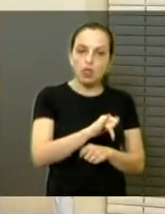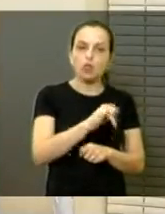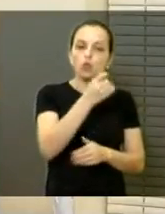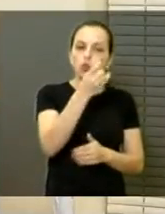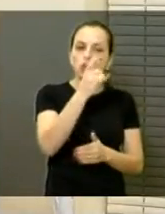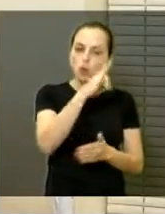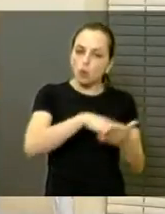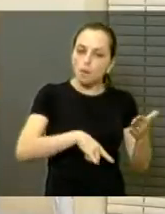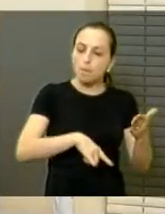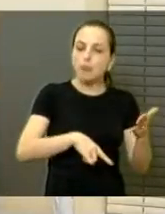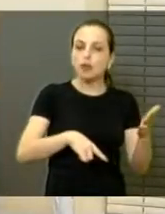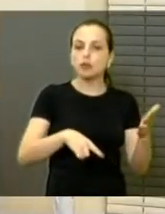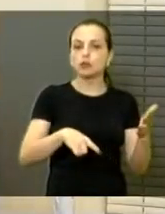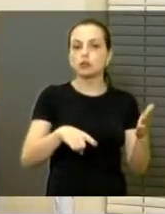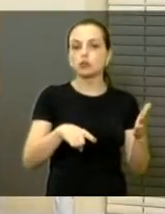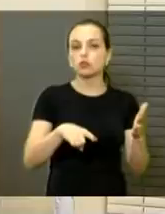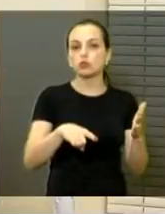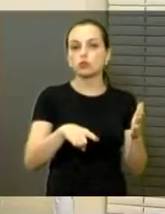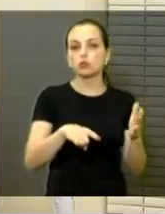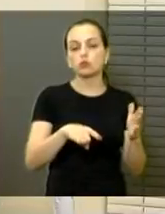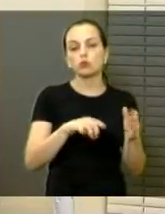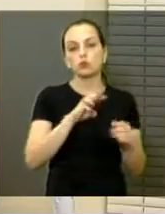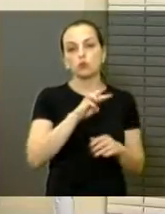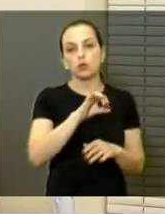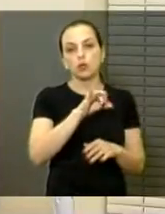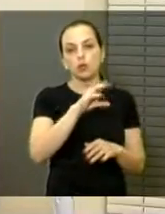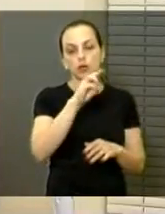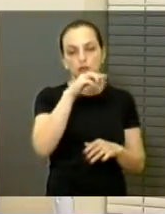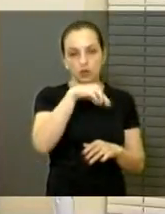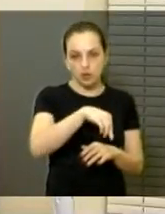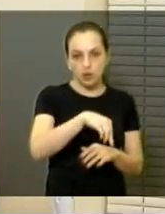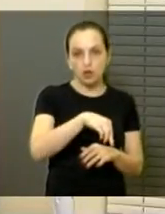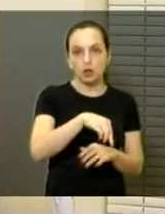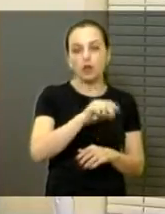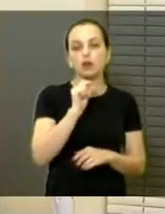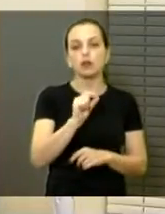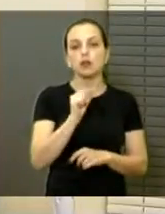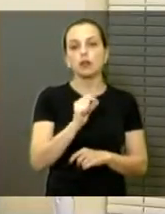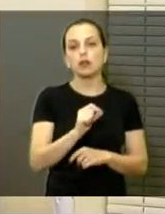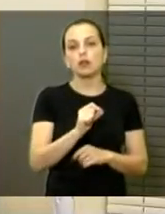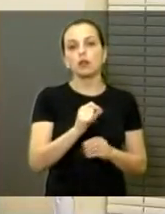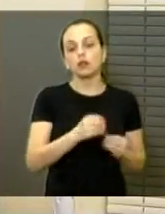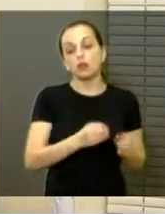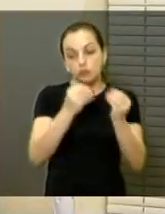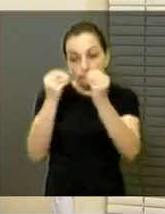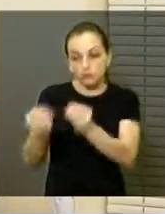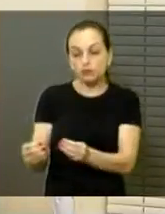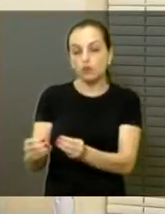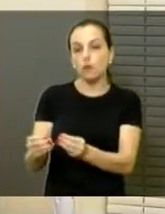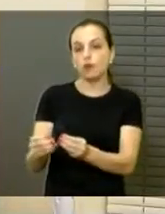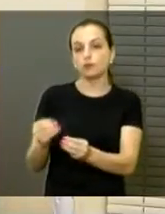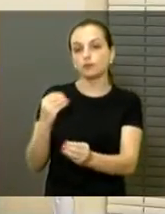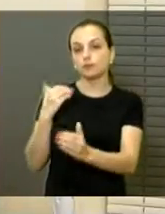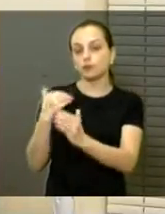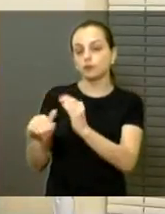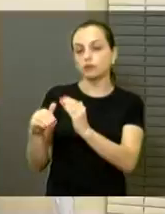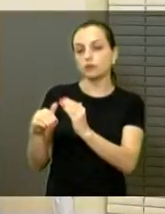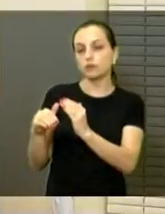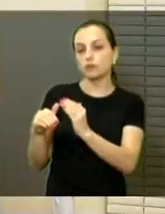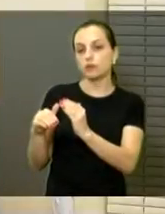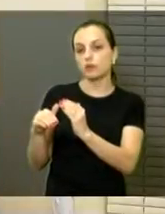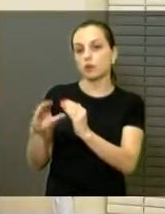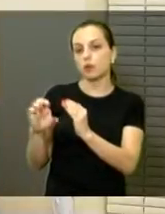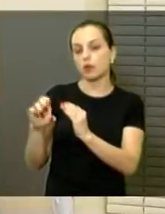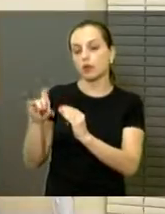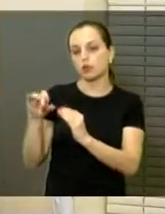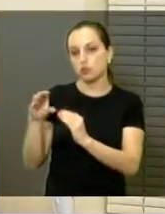salvo pelo William Afonso e que, segundo o Edio, chega através de e-mail para ele. Então,